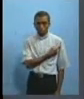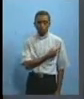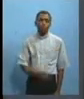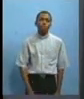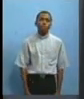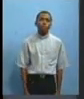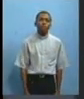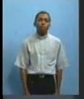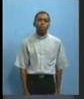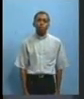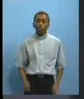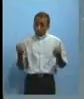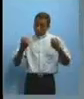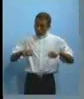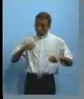já vamos perceber isso